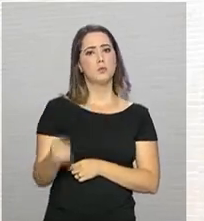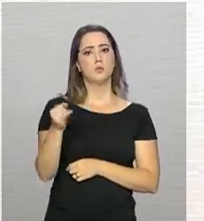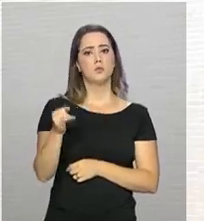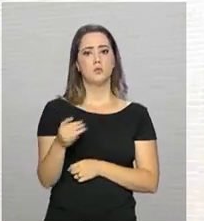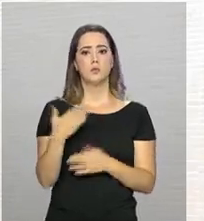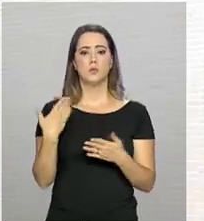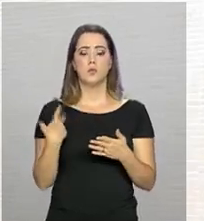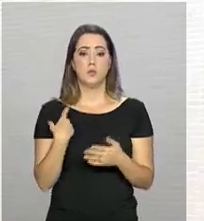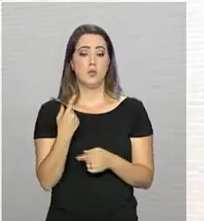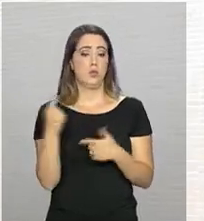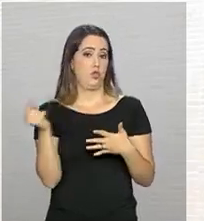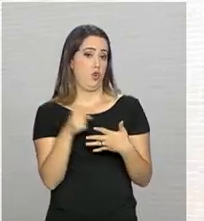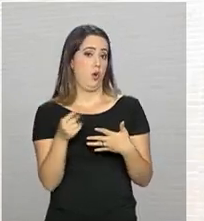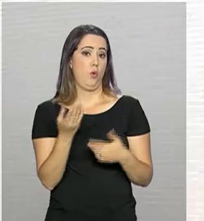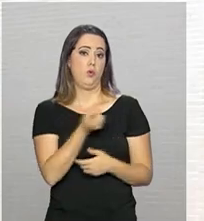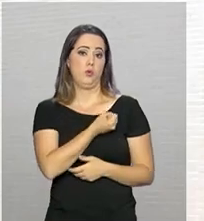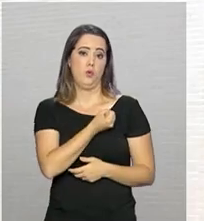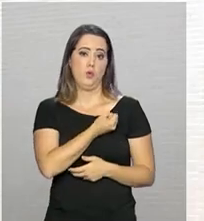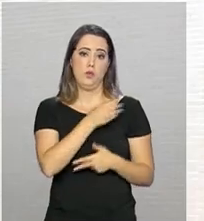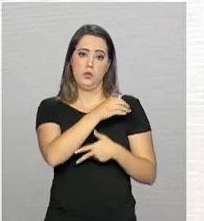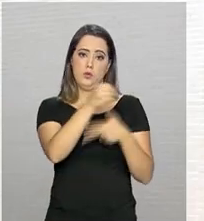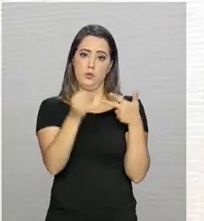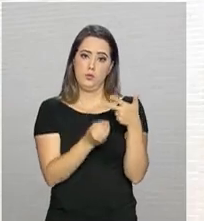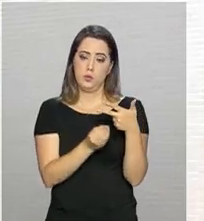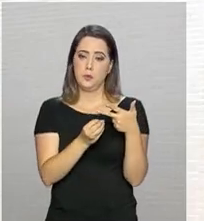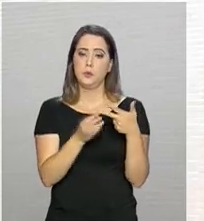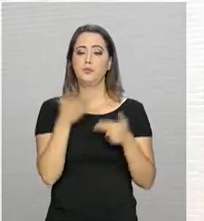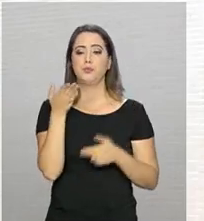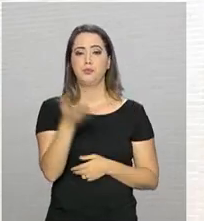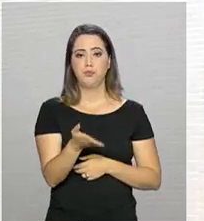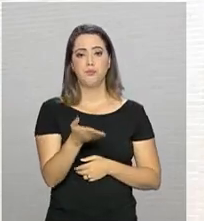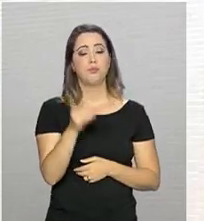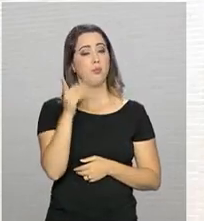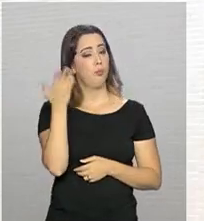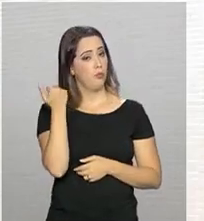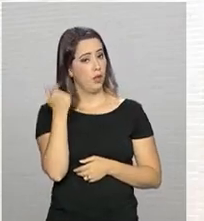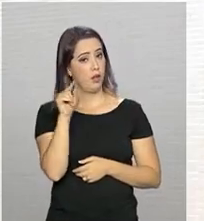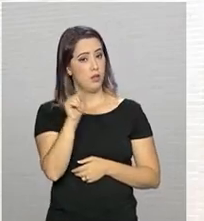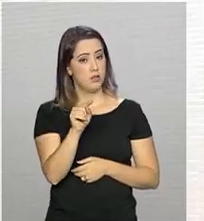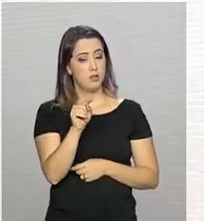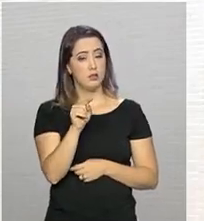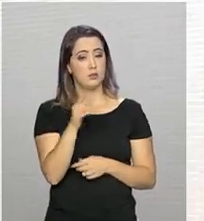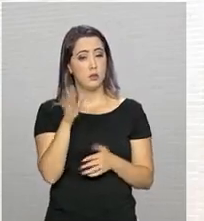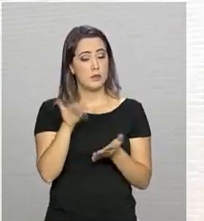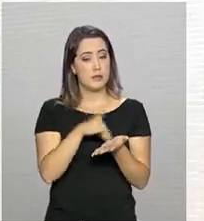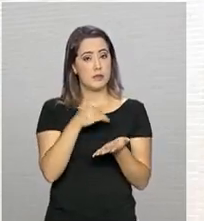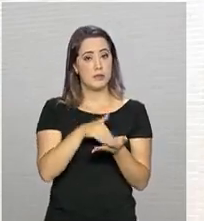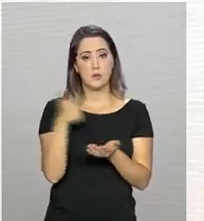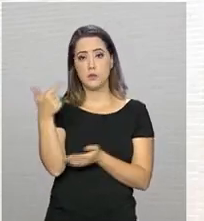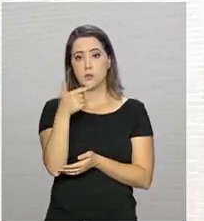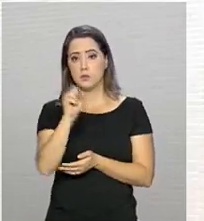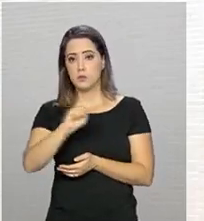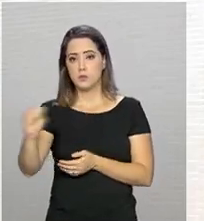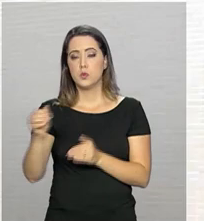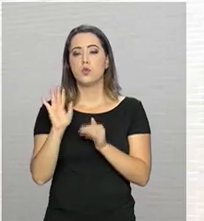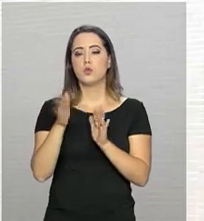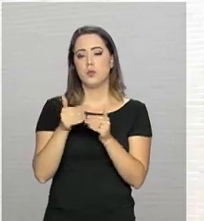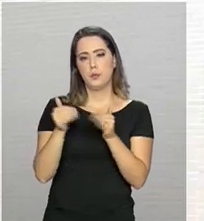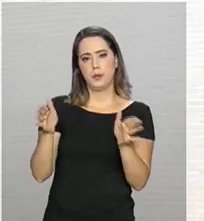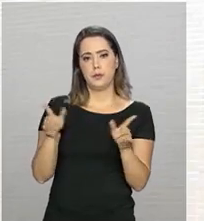conforme as notas que alcançaram exame nacional do ensino médio o enem e as inscrições para o segundo semestre estão